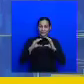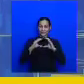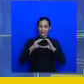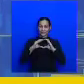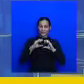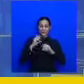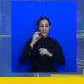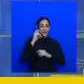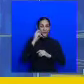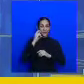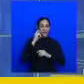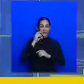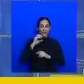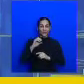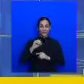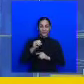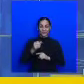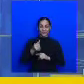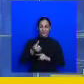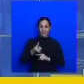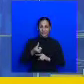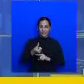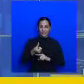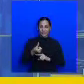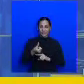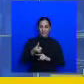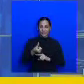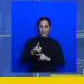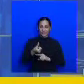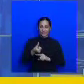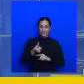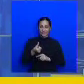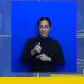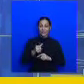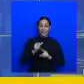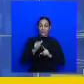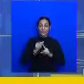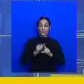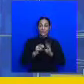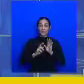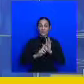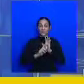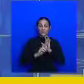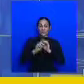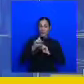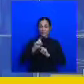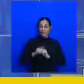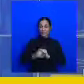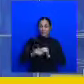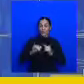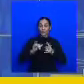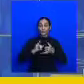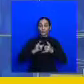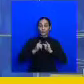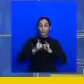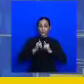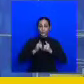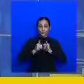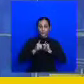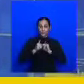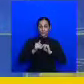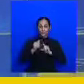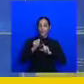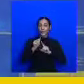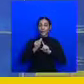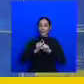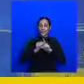Bola rosa 06, rosa 06, o mês correspondente é junho. Junho